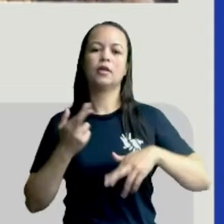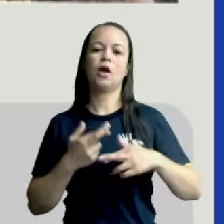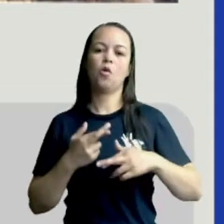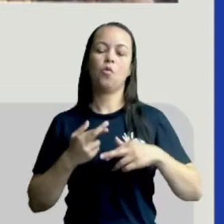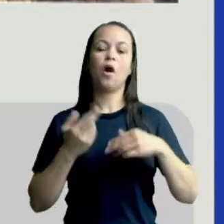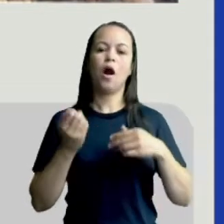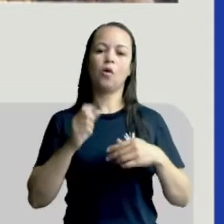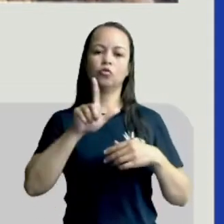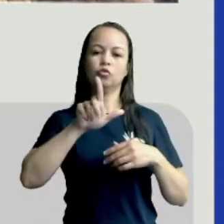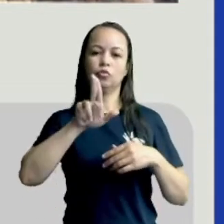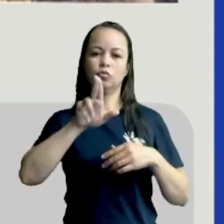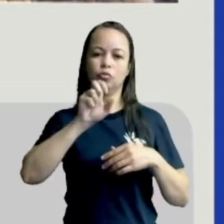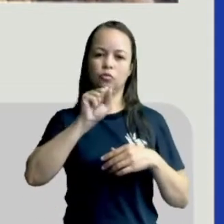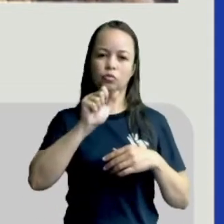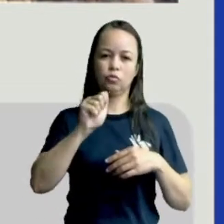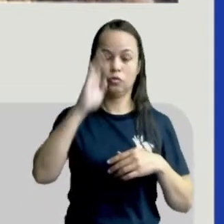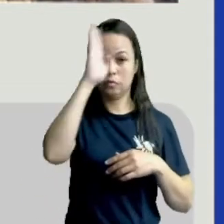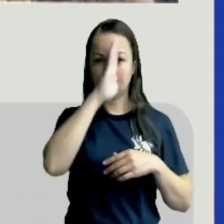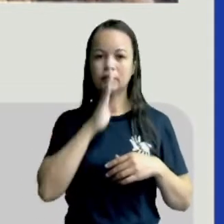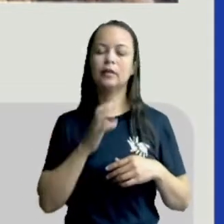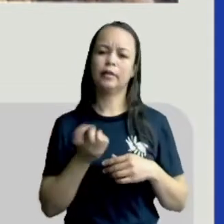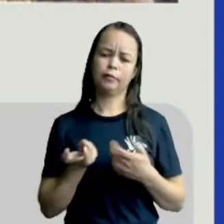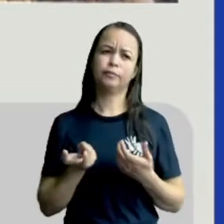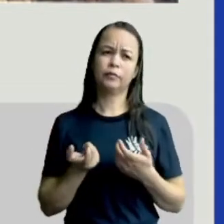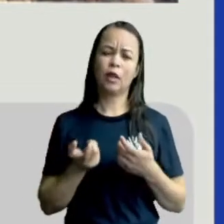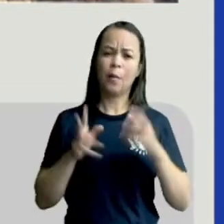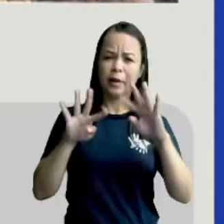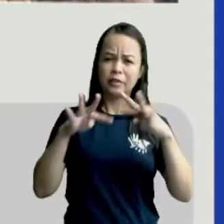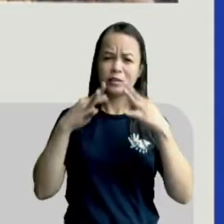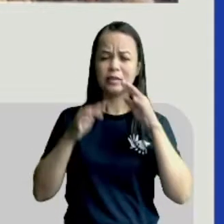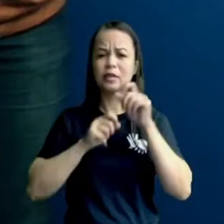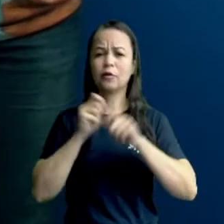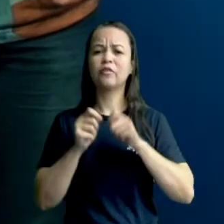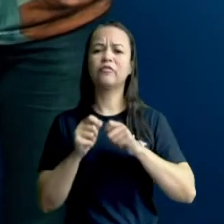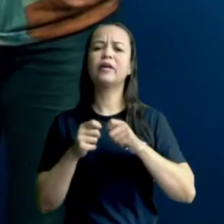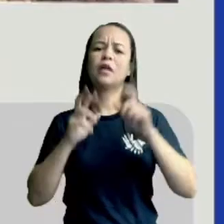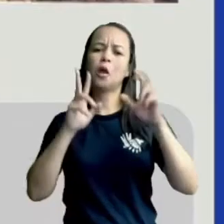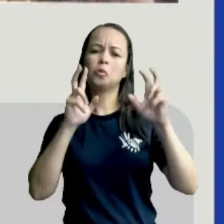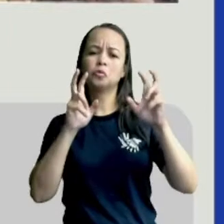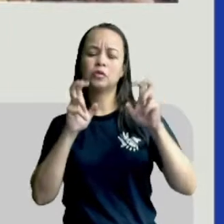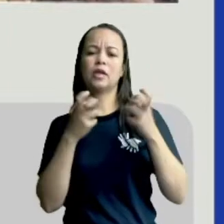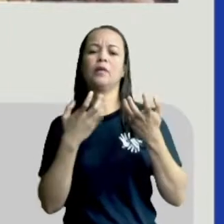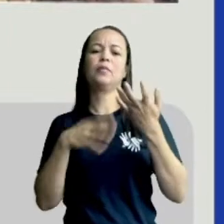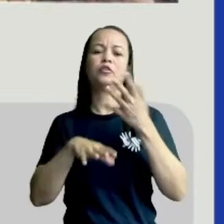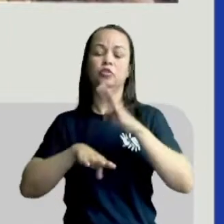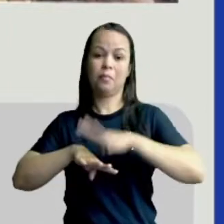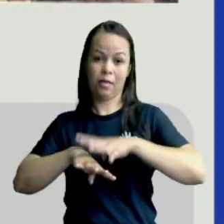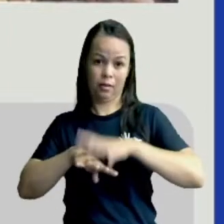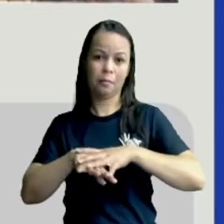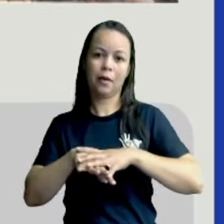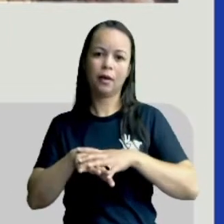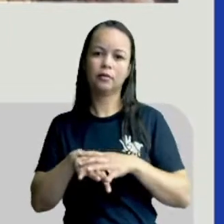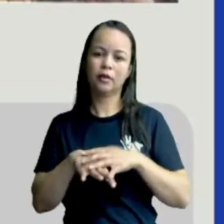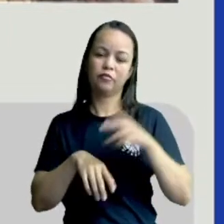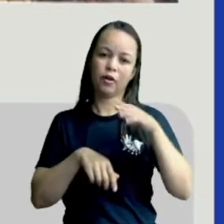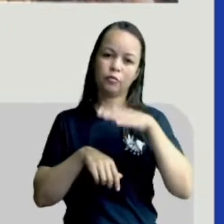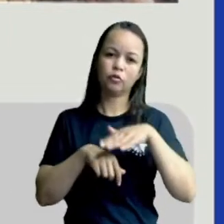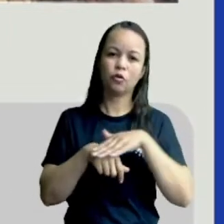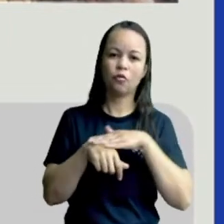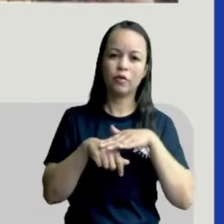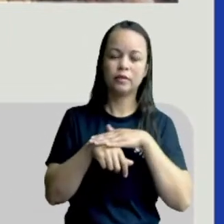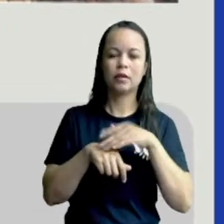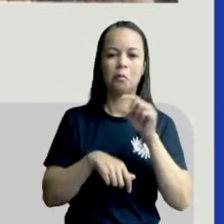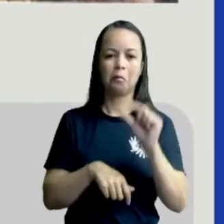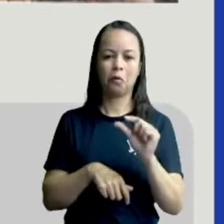bem atenção que tem uns temas, né, de matemática e a gente vai falar um pouquinho sobre isso. Em sequência, assim que a